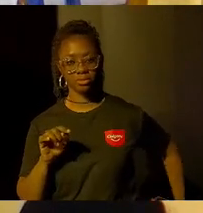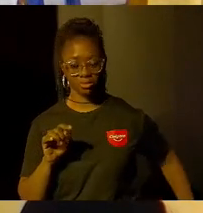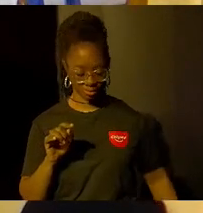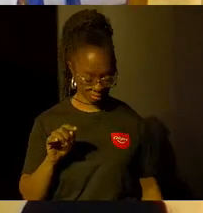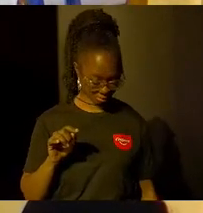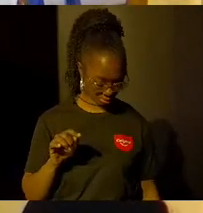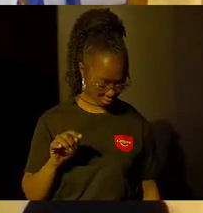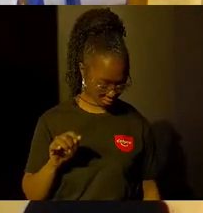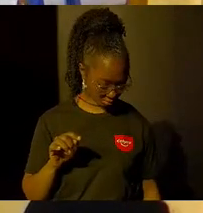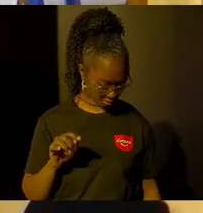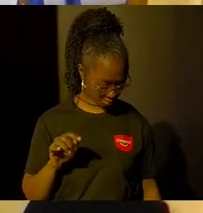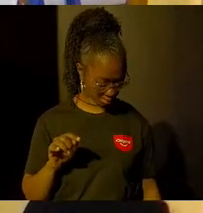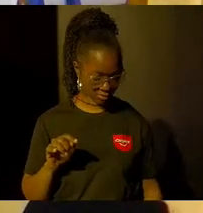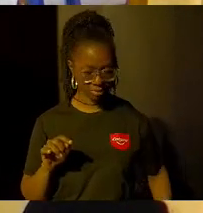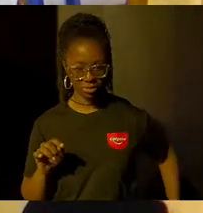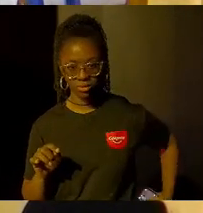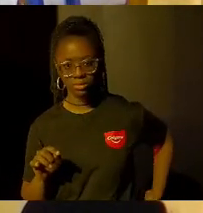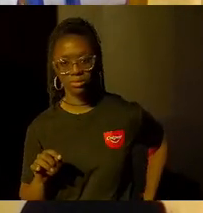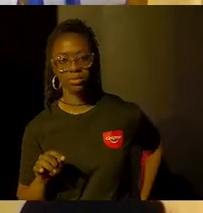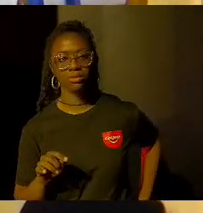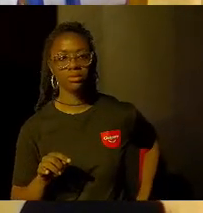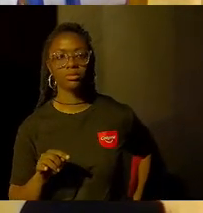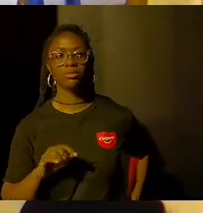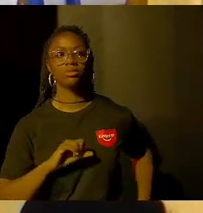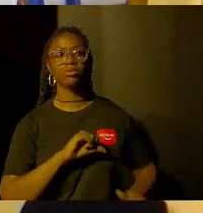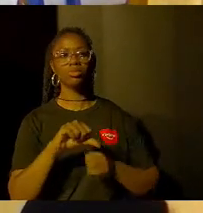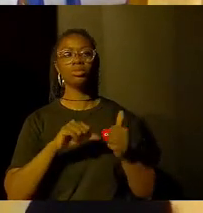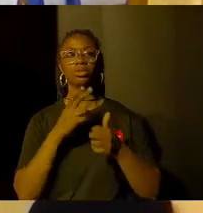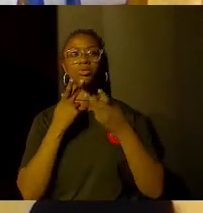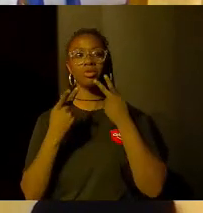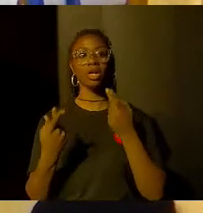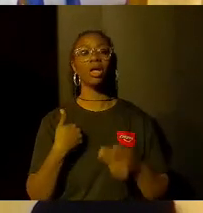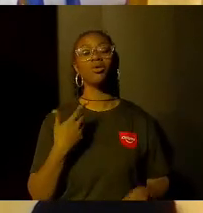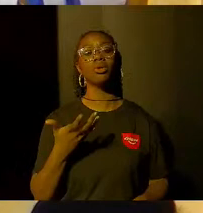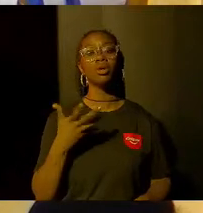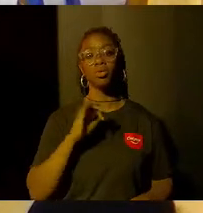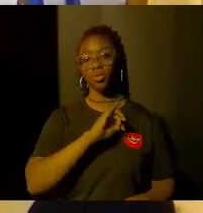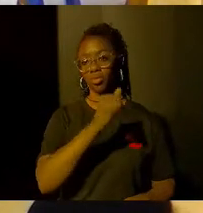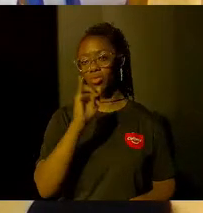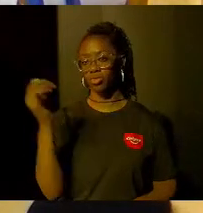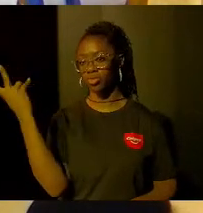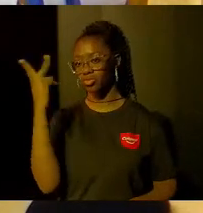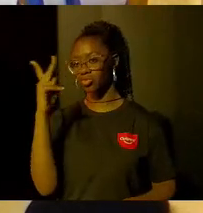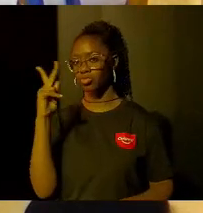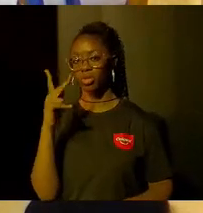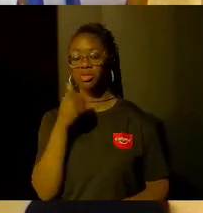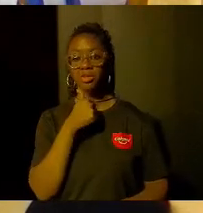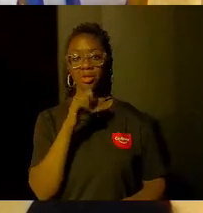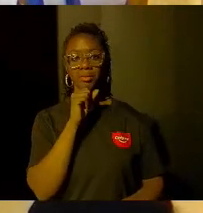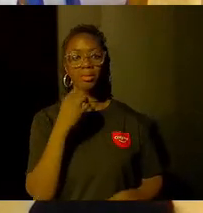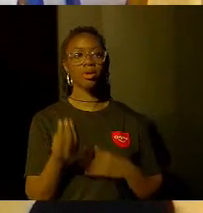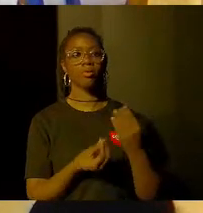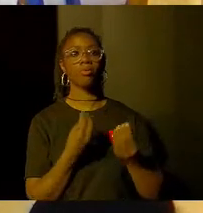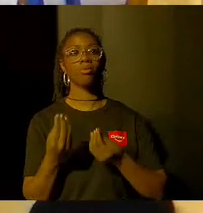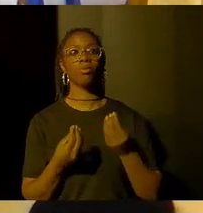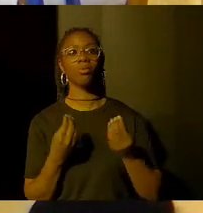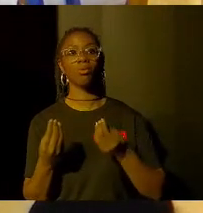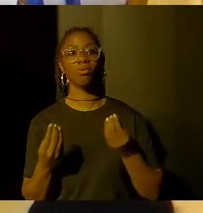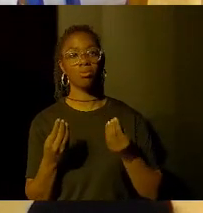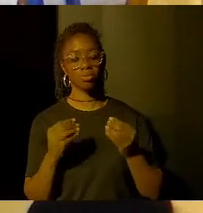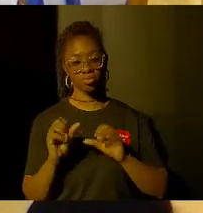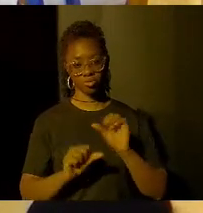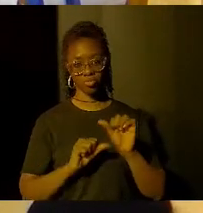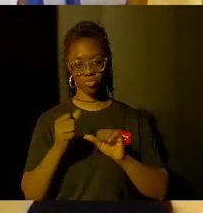e fala assim tá mas a gente precisa contar a história das Mães desses jovens eu queria que você Contasse como é que você chegou nessa virada de perspectiva